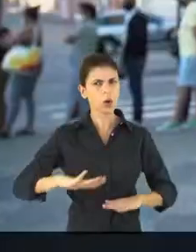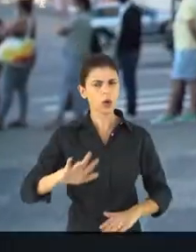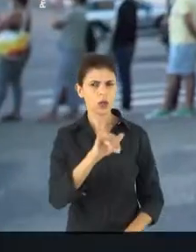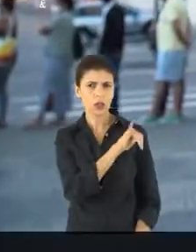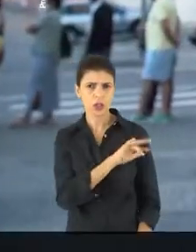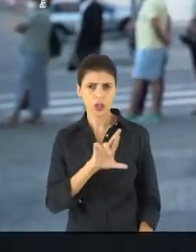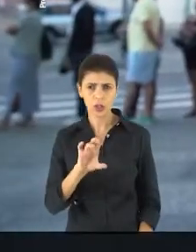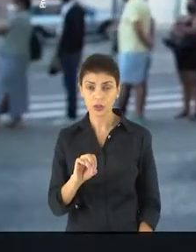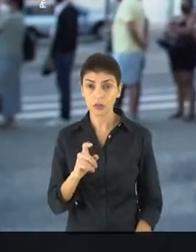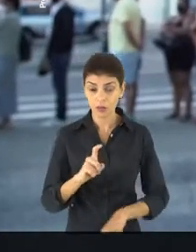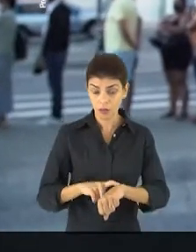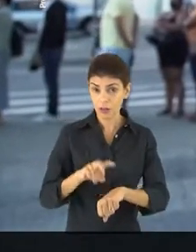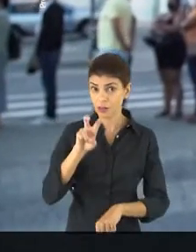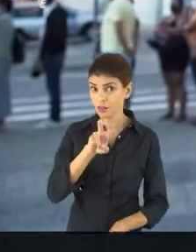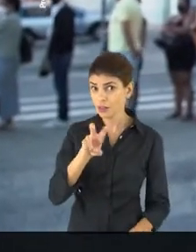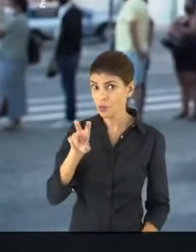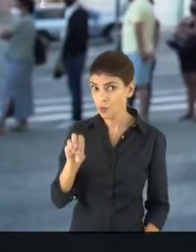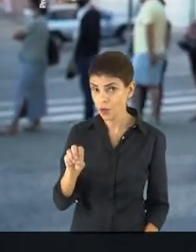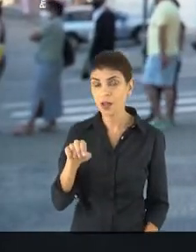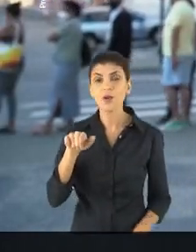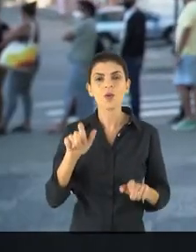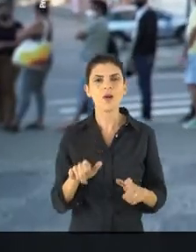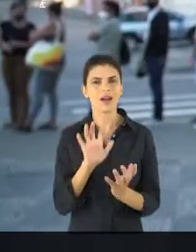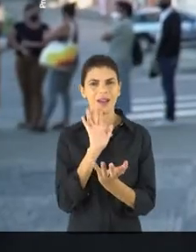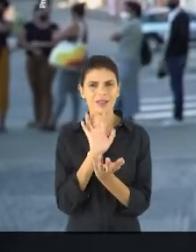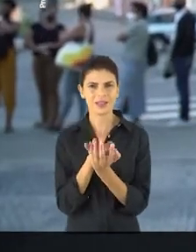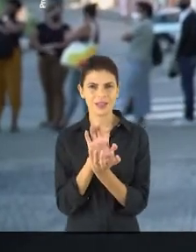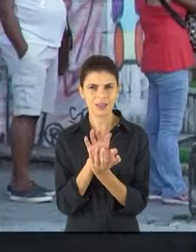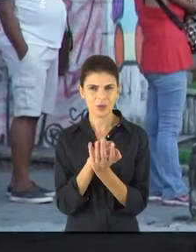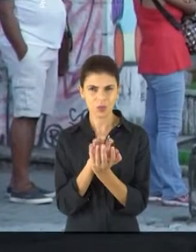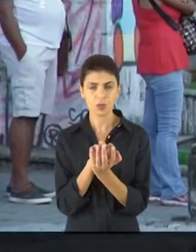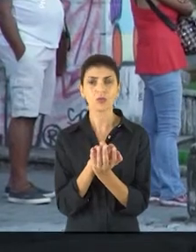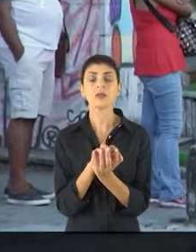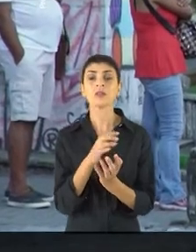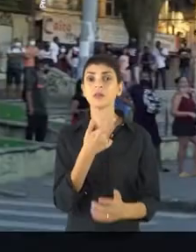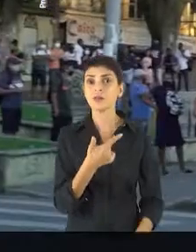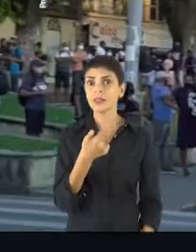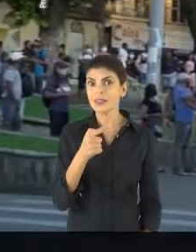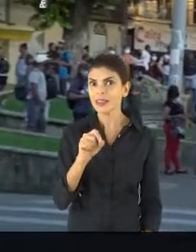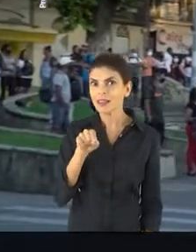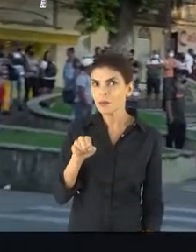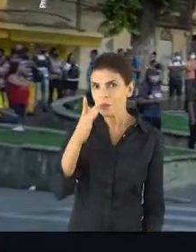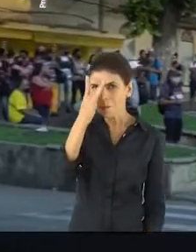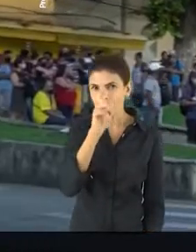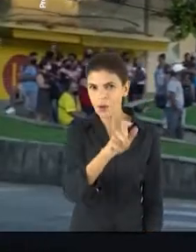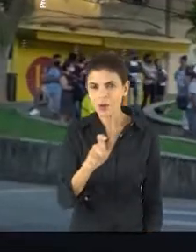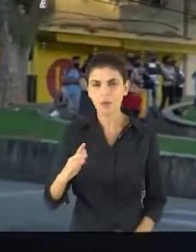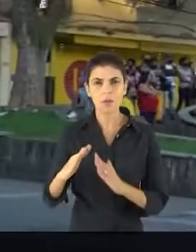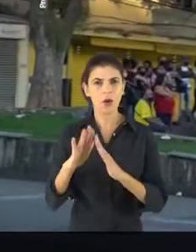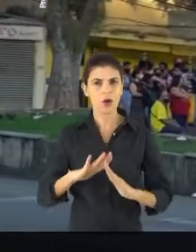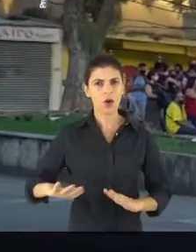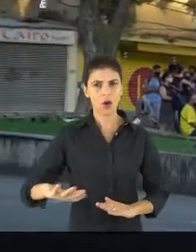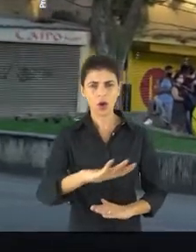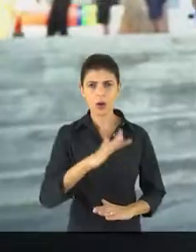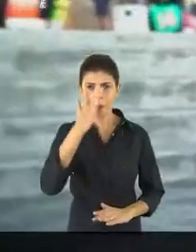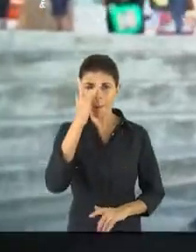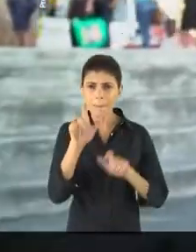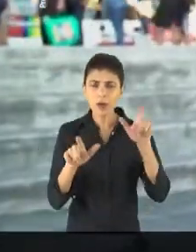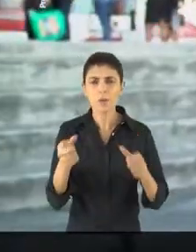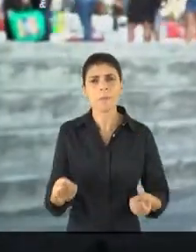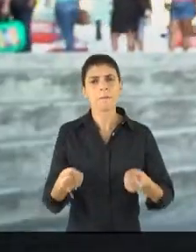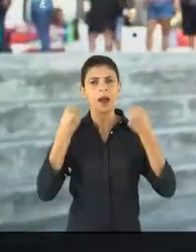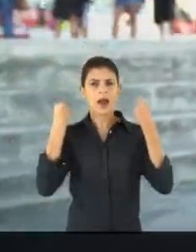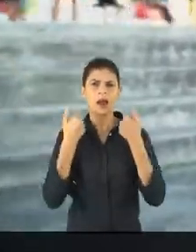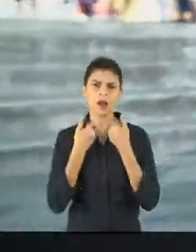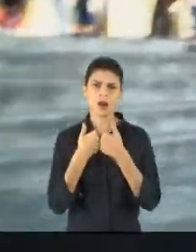cariocas. Oi, pessoal, tudo bem? São 5h50 da manhã. A gente está aqui em Santa Cruz, com seus 270 mil habitantes. E